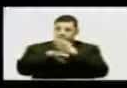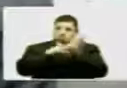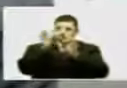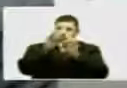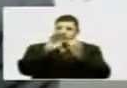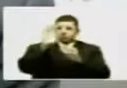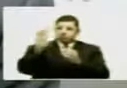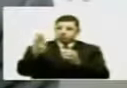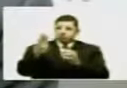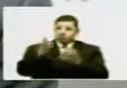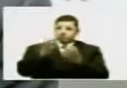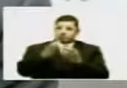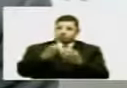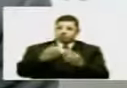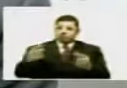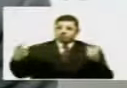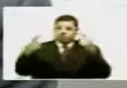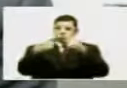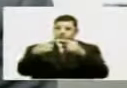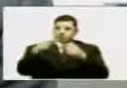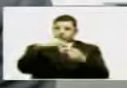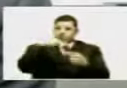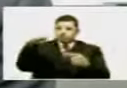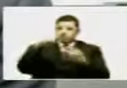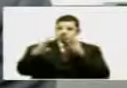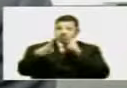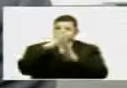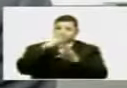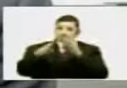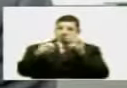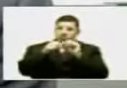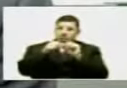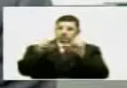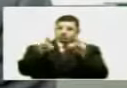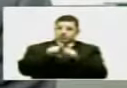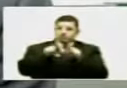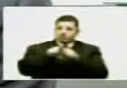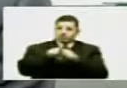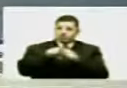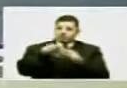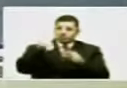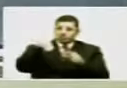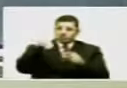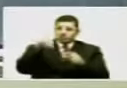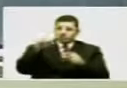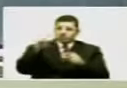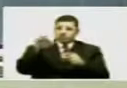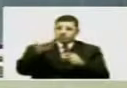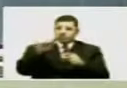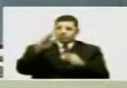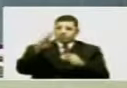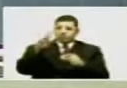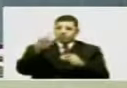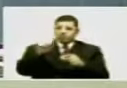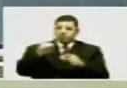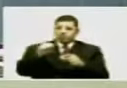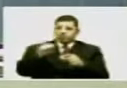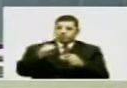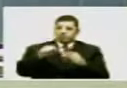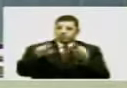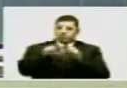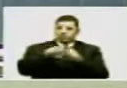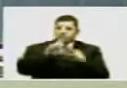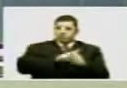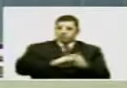plano B para que a interligação norte-centro seja feita também pelo modal BRT. O modal